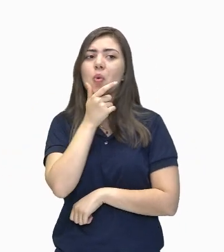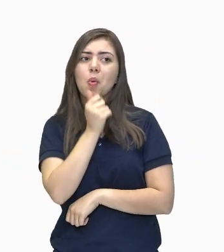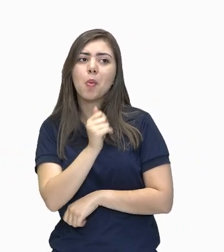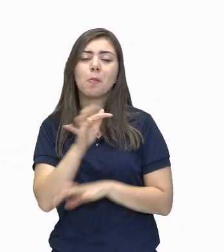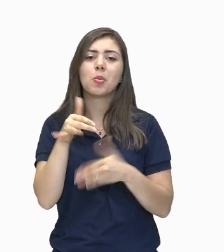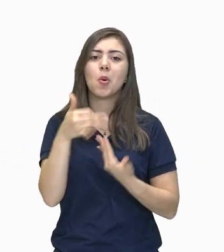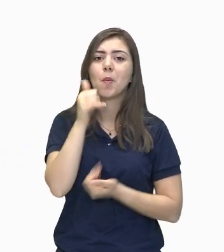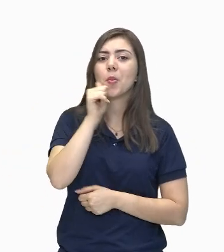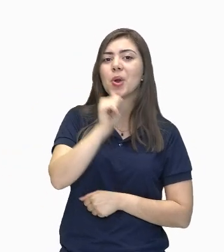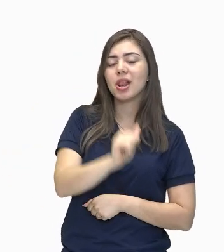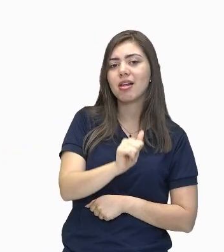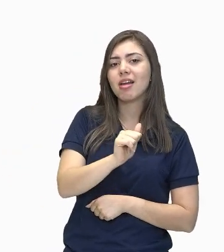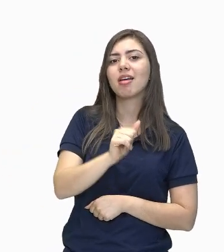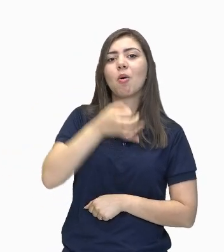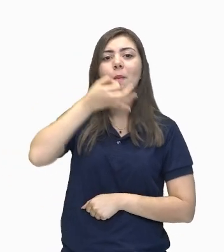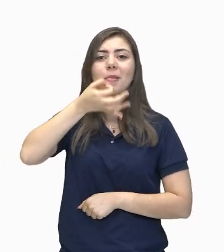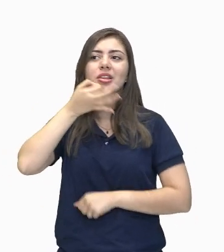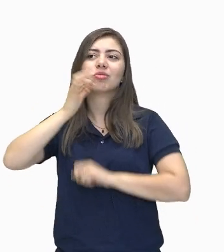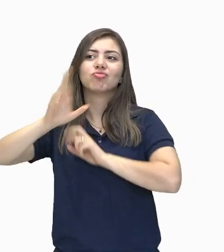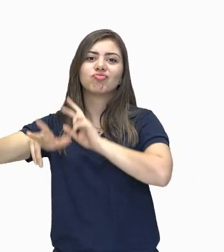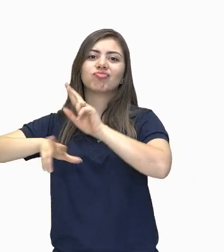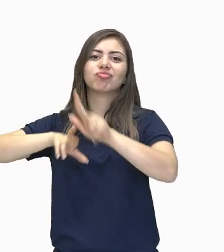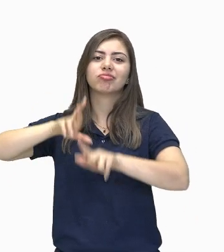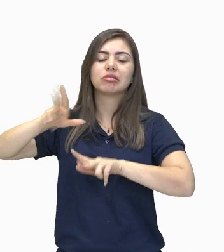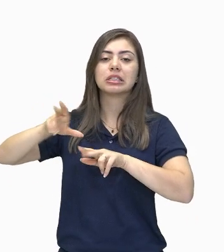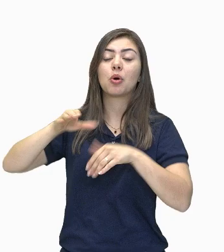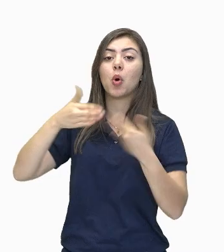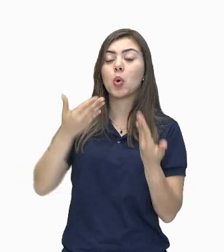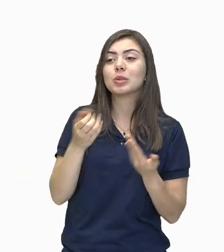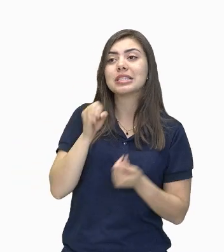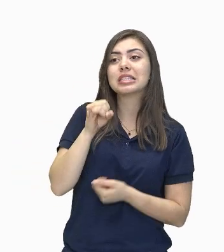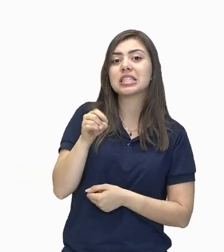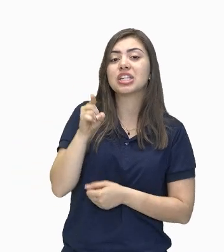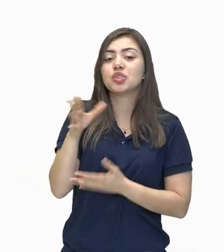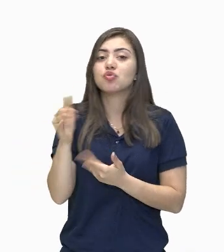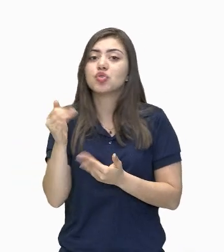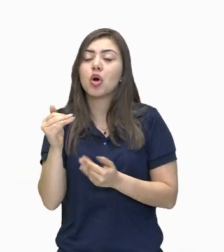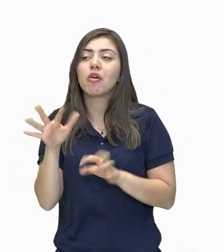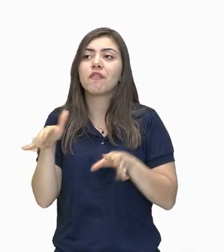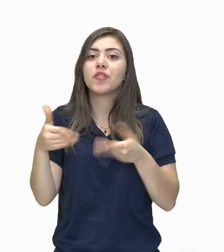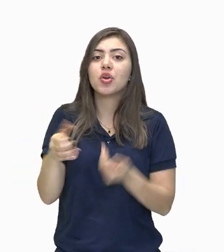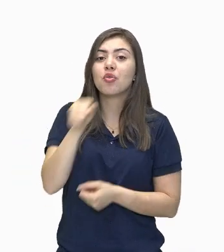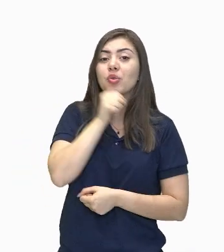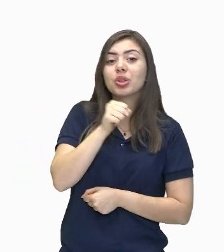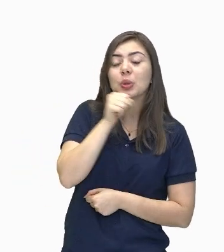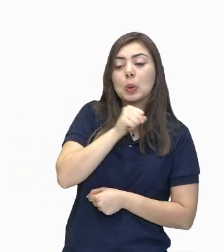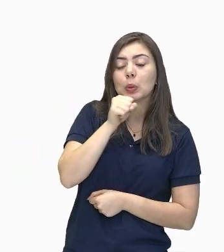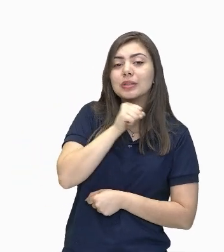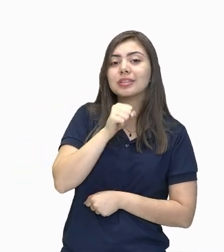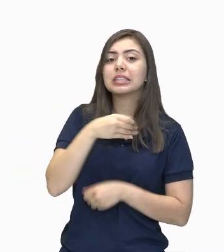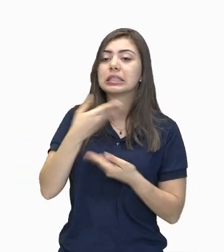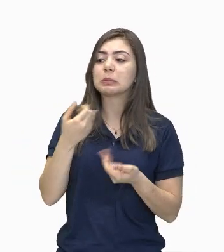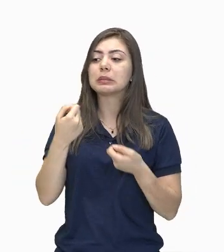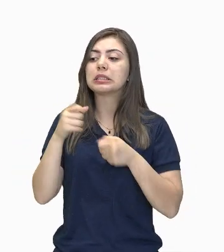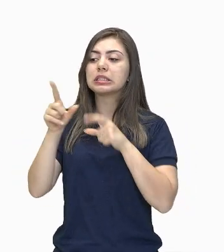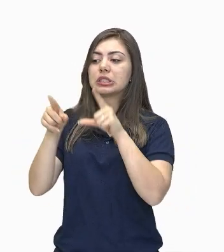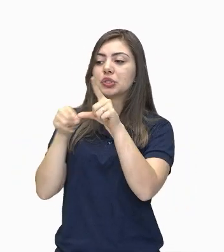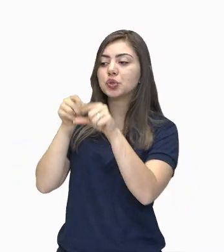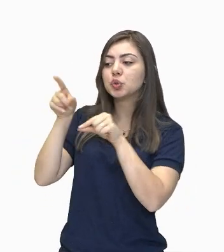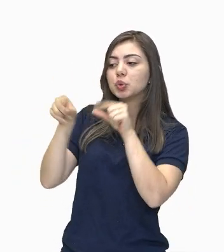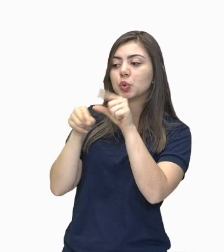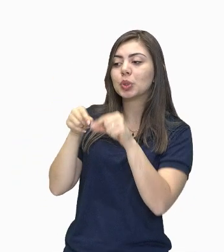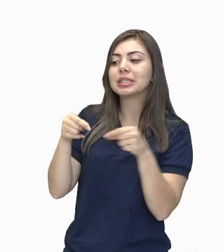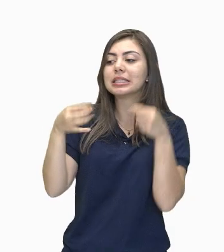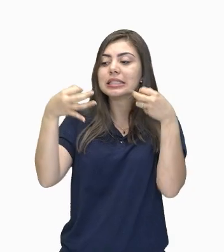for feminino, se ele for idoso ou se ele for muito jovem. Então você precisa buscar representantes